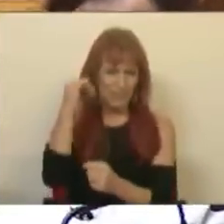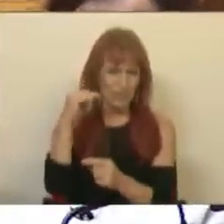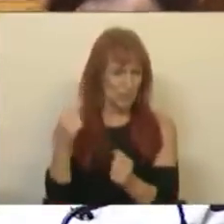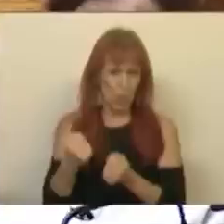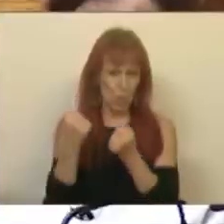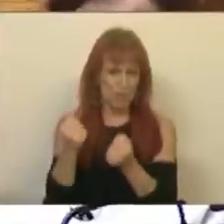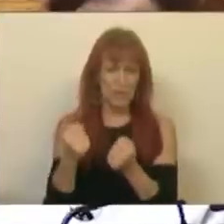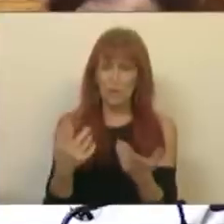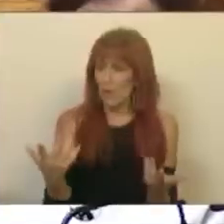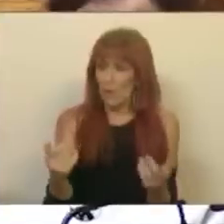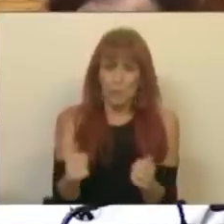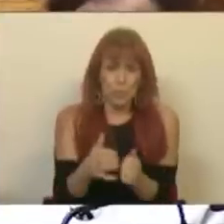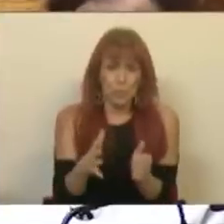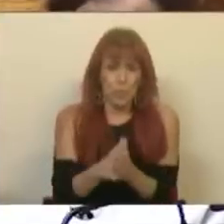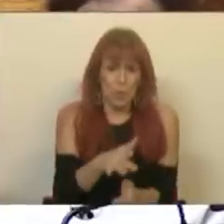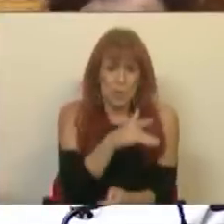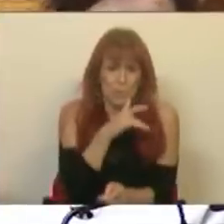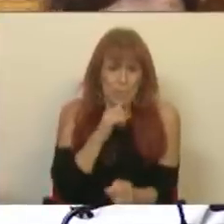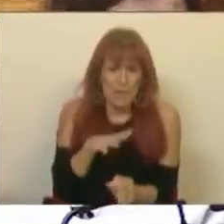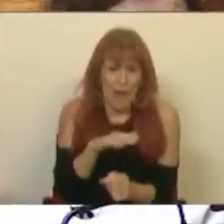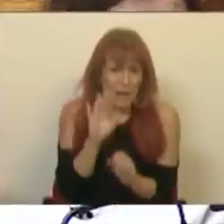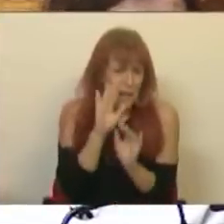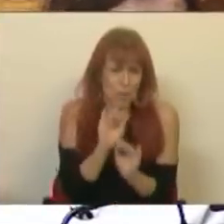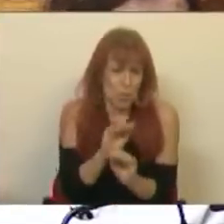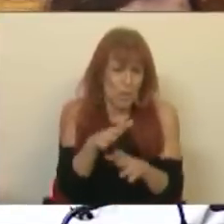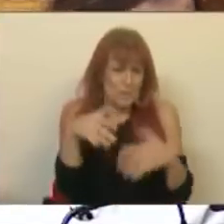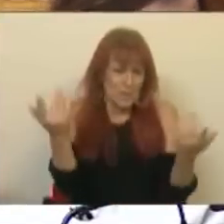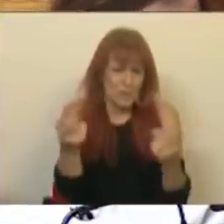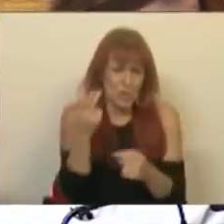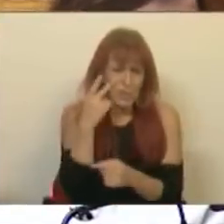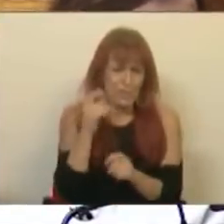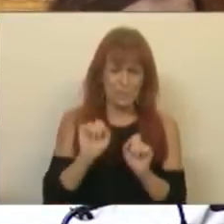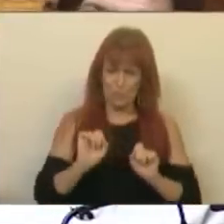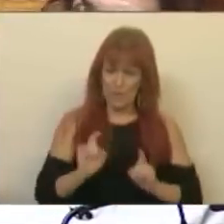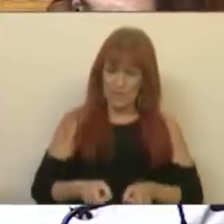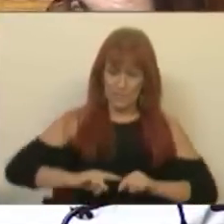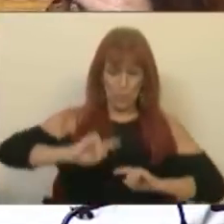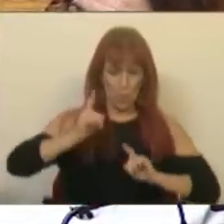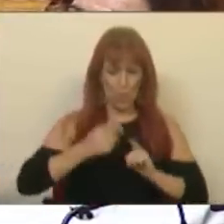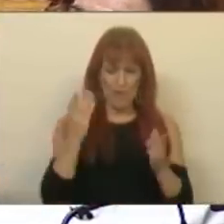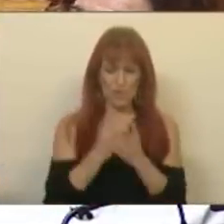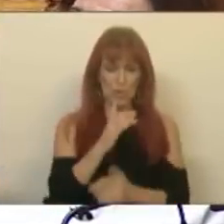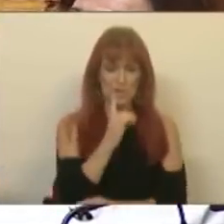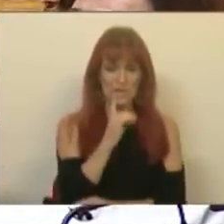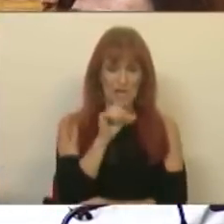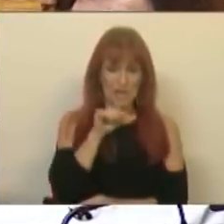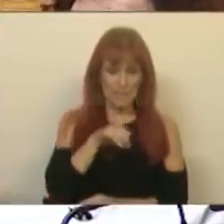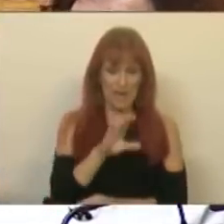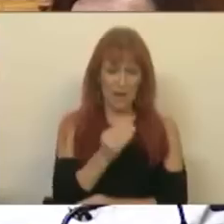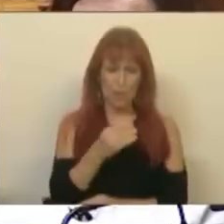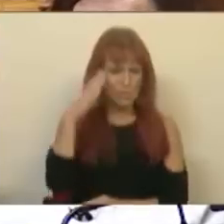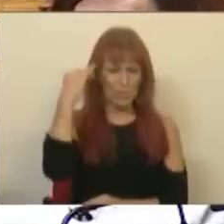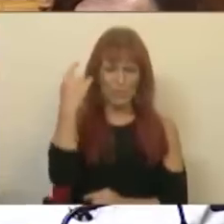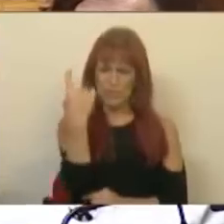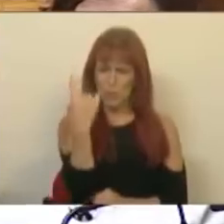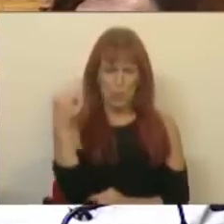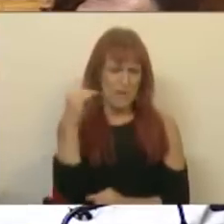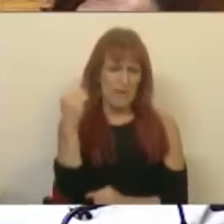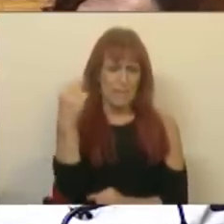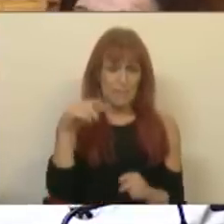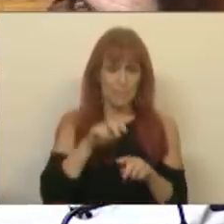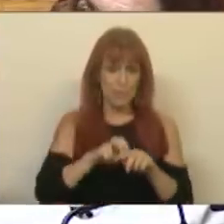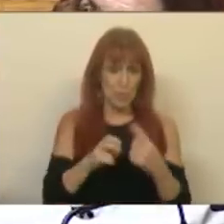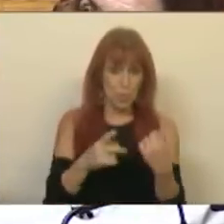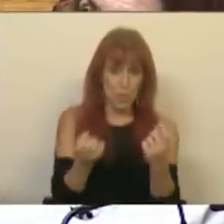professores Aliás foi como todas as promessas na área da Educação nós vimos o início de um ano letivo com 60.000 alunos sem um professor é pelo menos uma